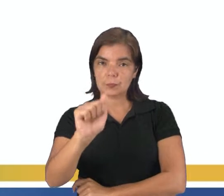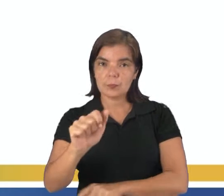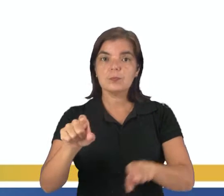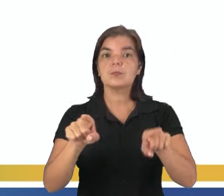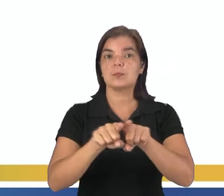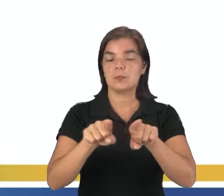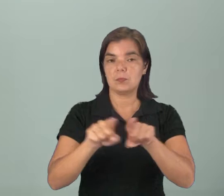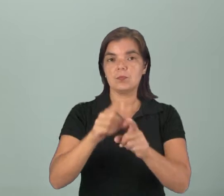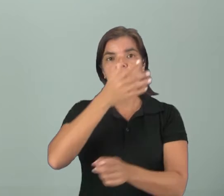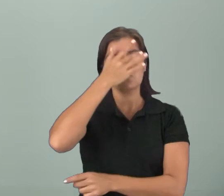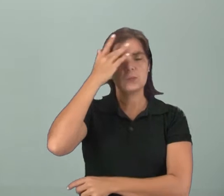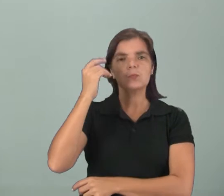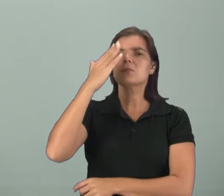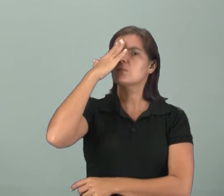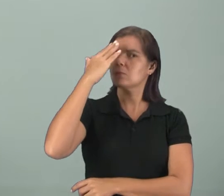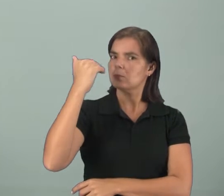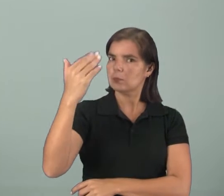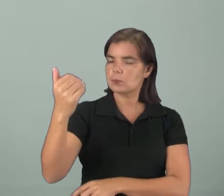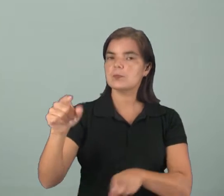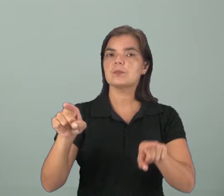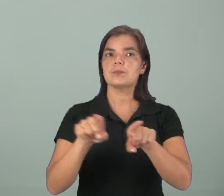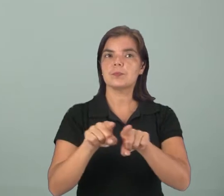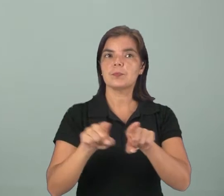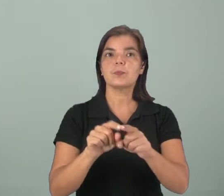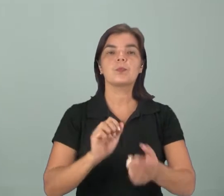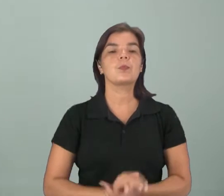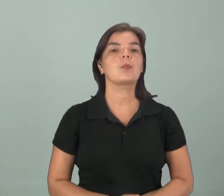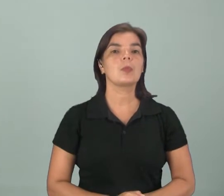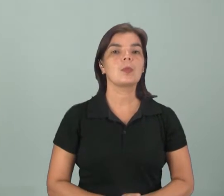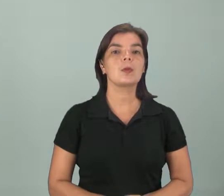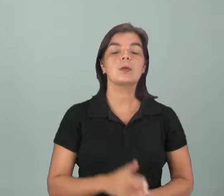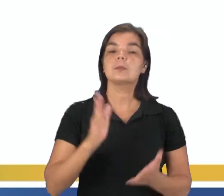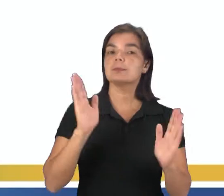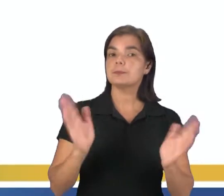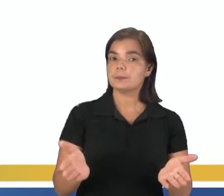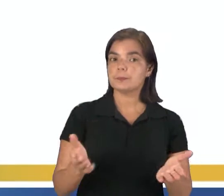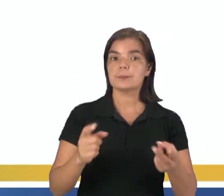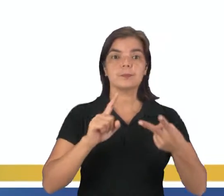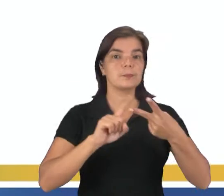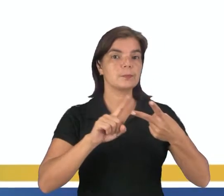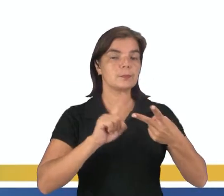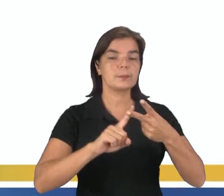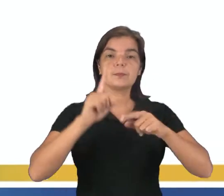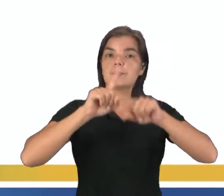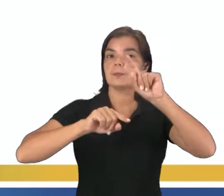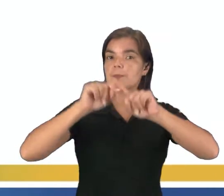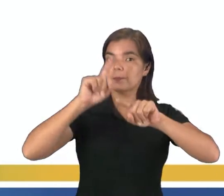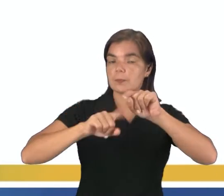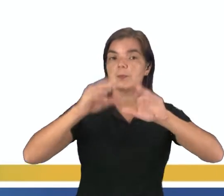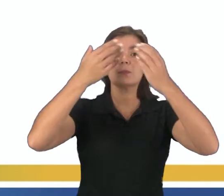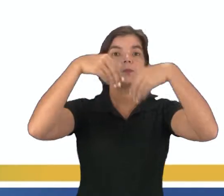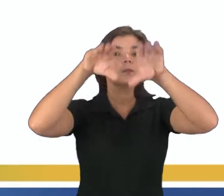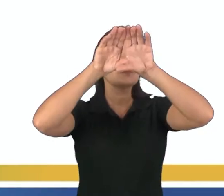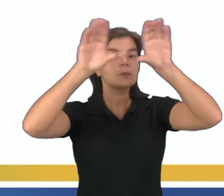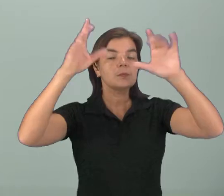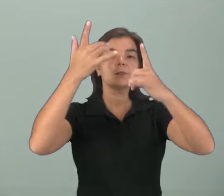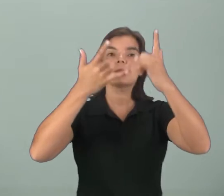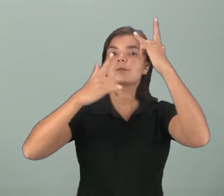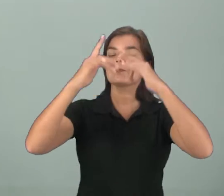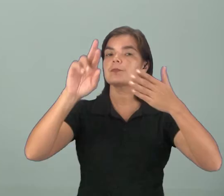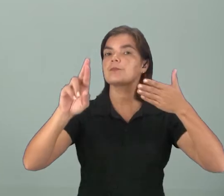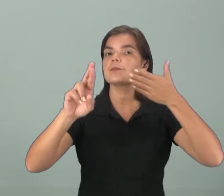latina, né? Ser uma pessoa que se destaca muito na música latina. E en el cielo hay una estrella